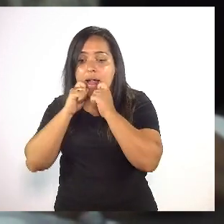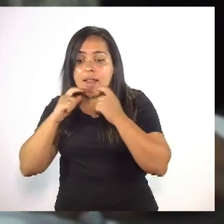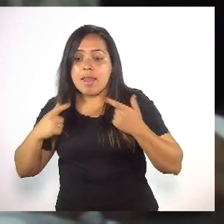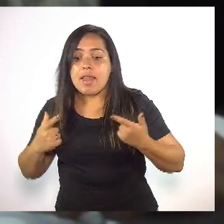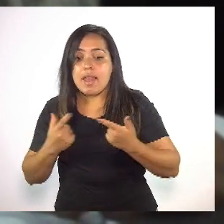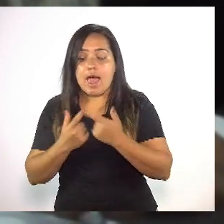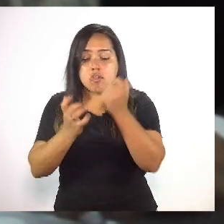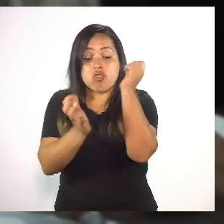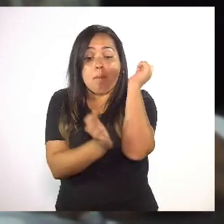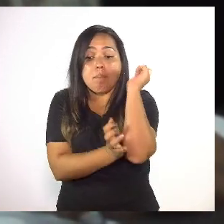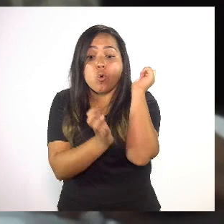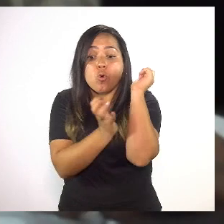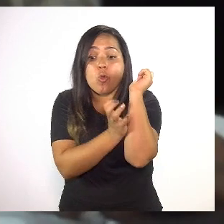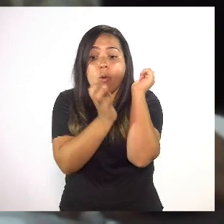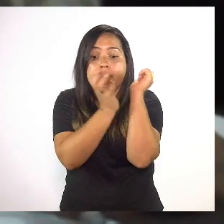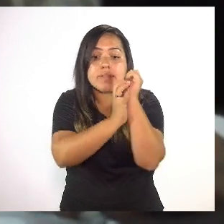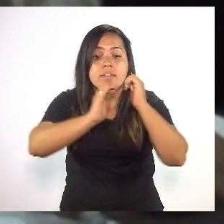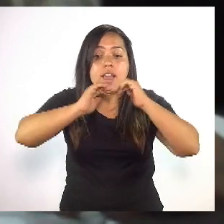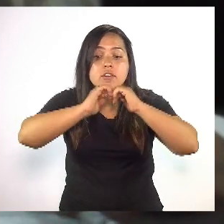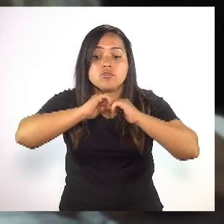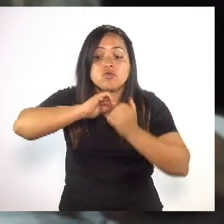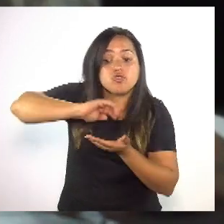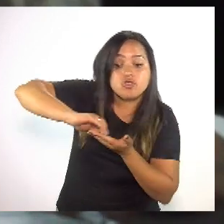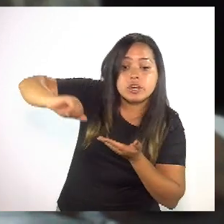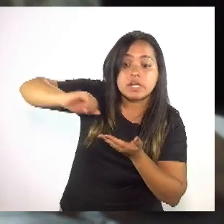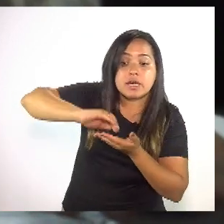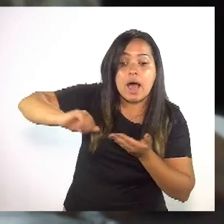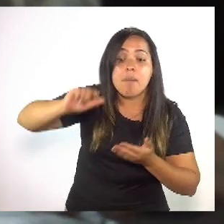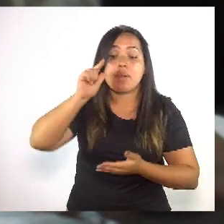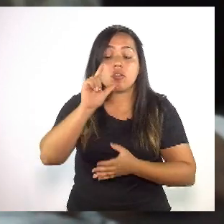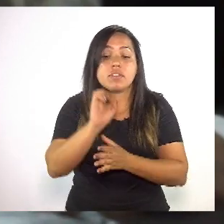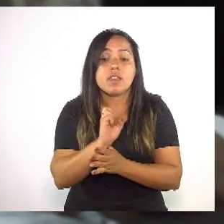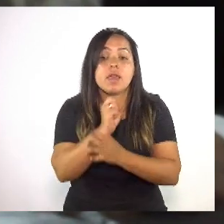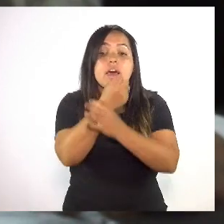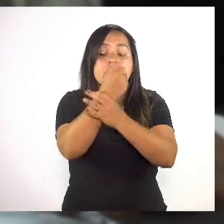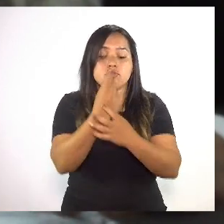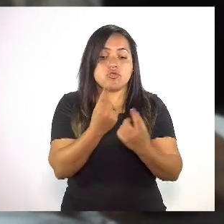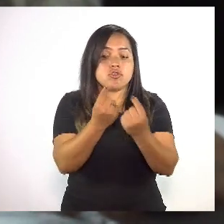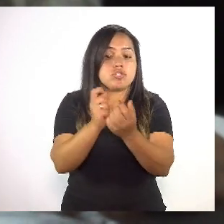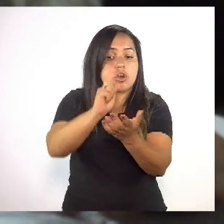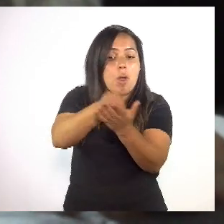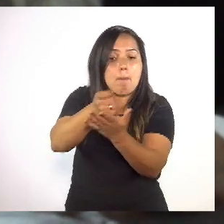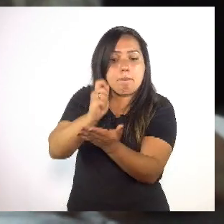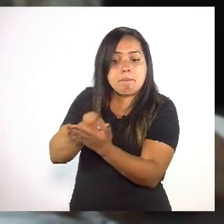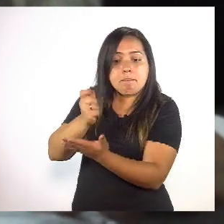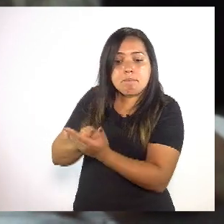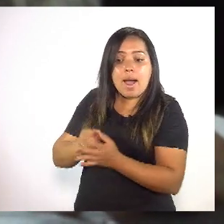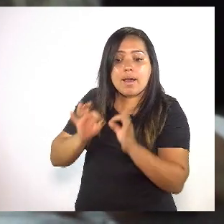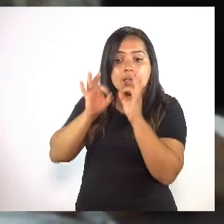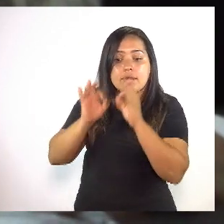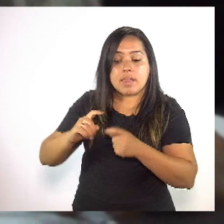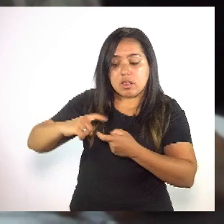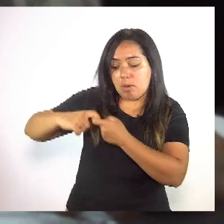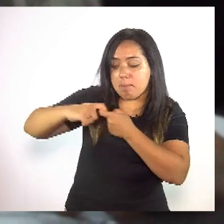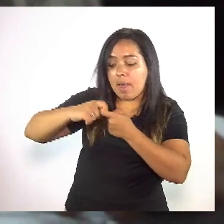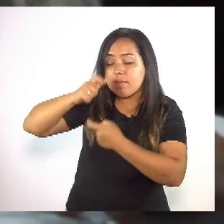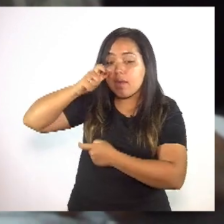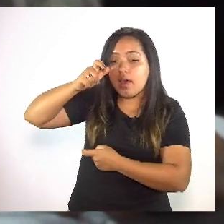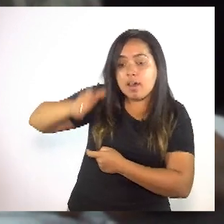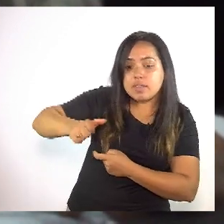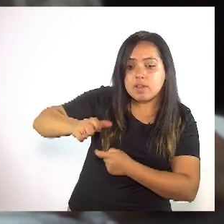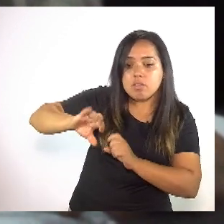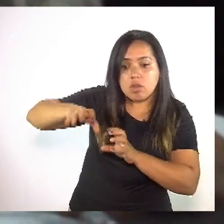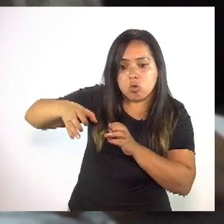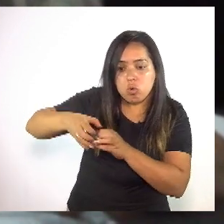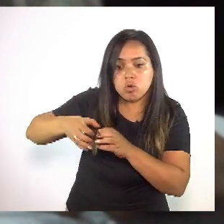execução das finalidades que esses fundos aí possuem. Então, isso aí foi uma outra parceria muito interessante que a gente fez em